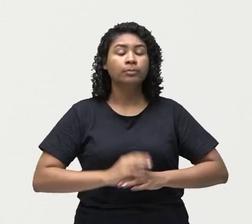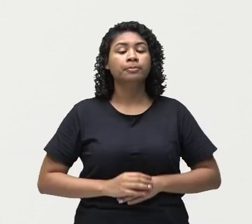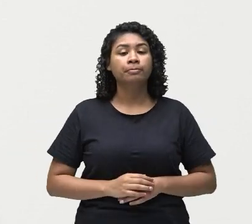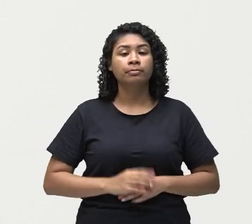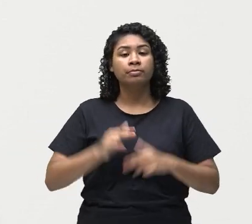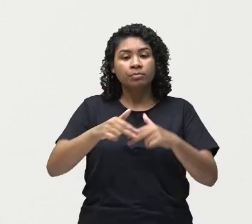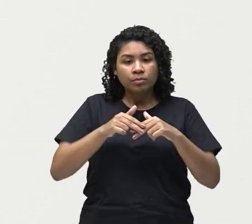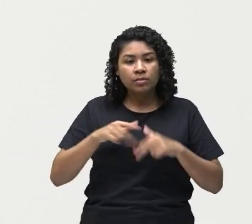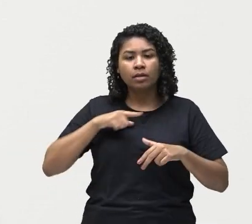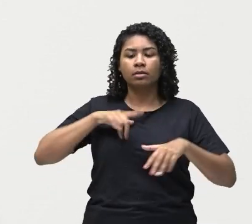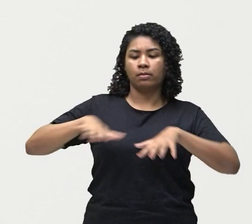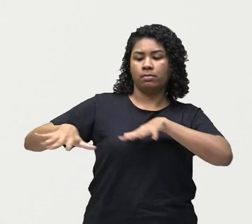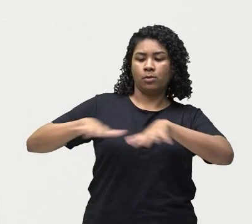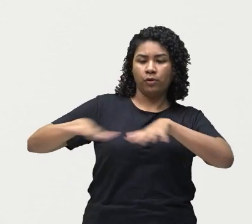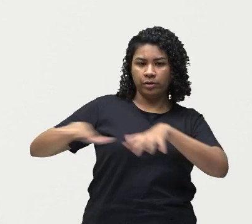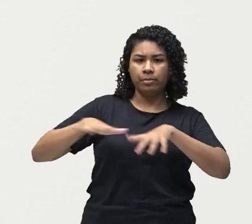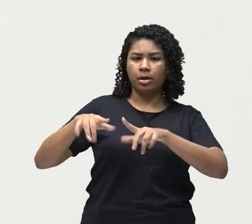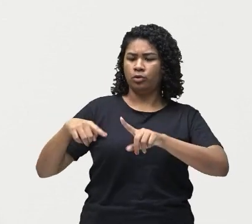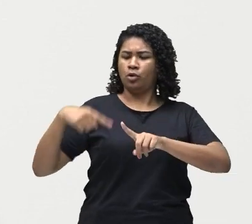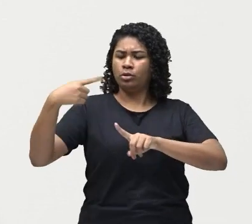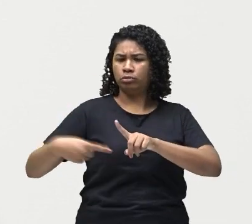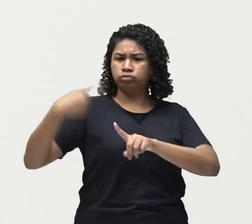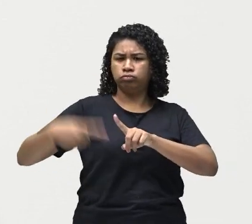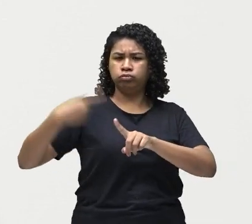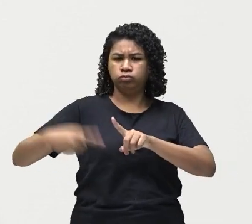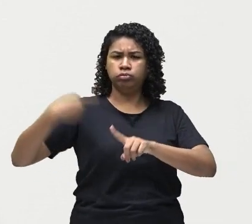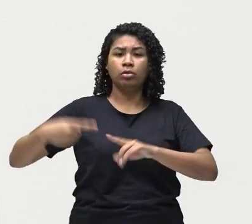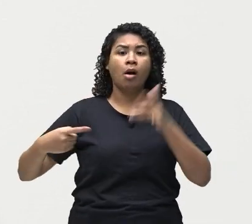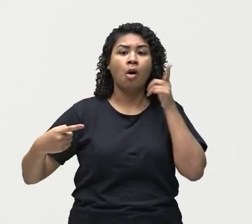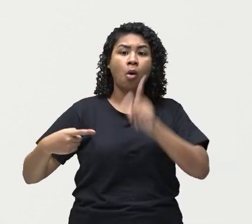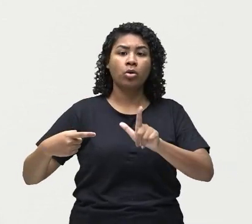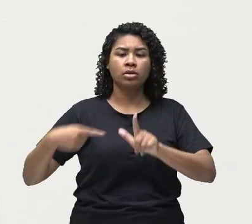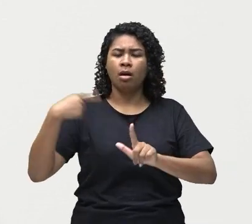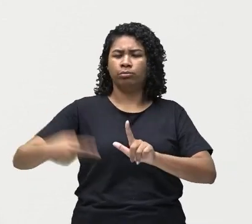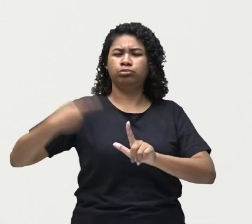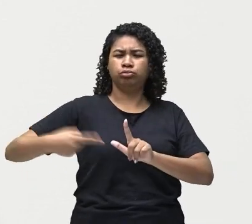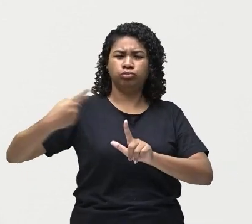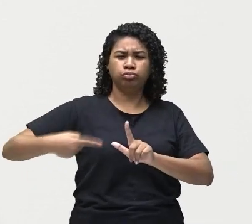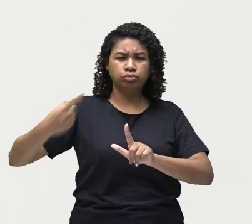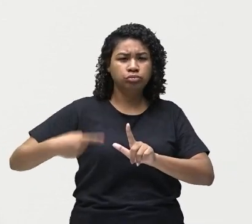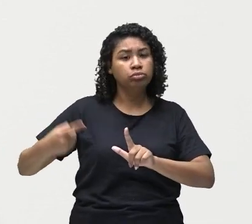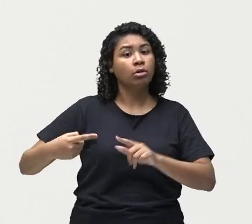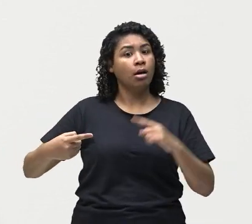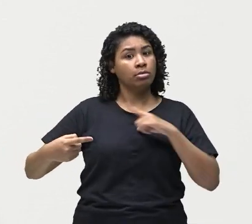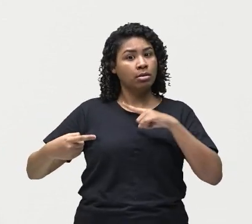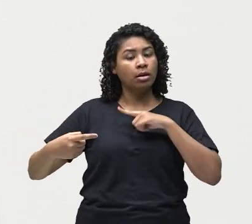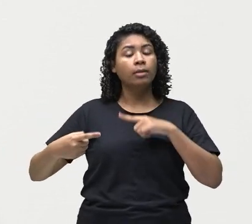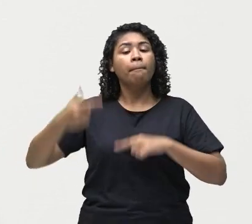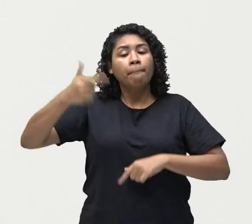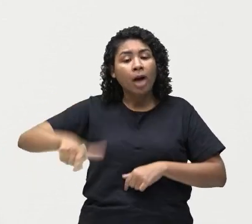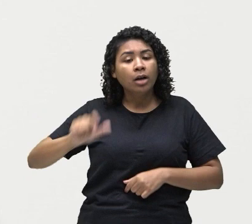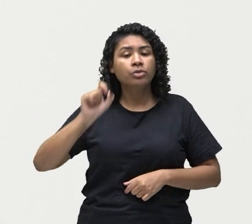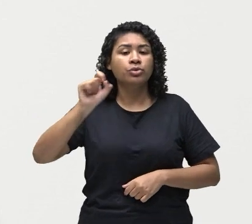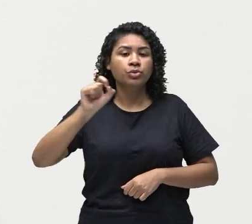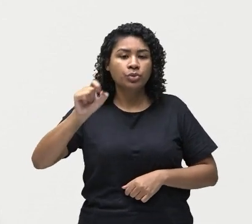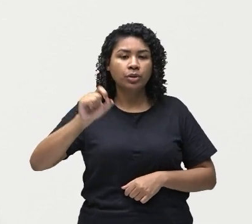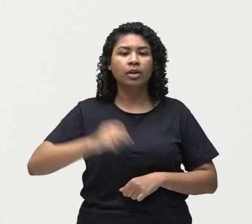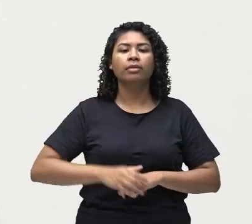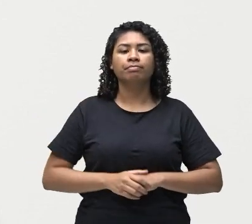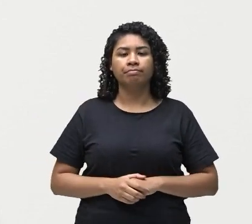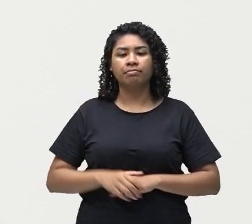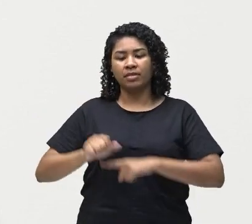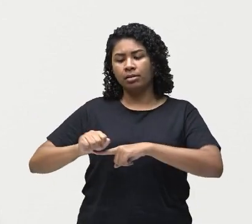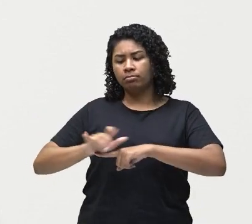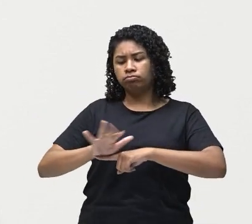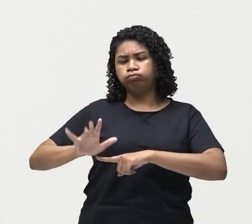além do movimento da turbina além da energia que é gerada aqui por compressor tem também os resíduos que são